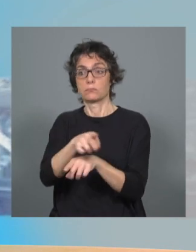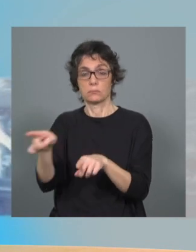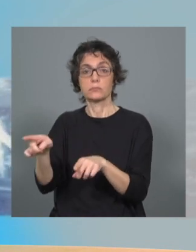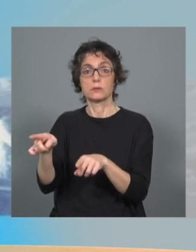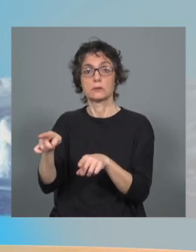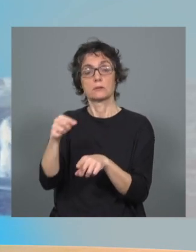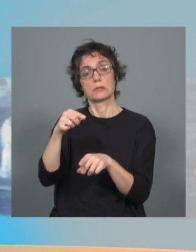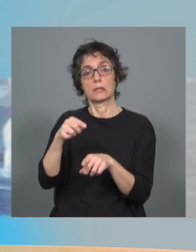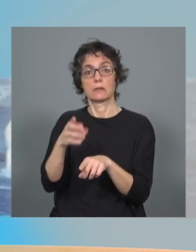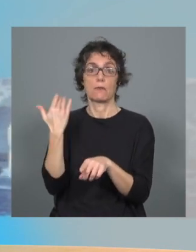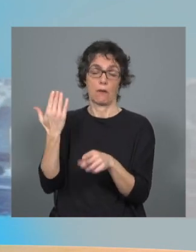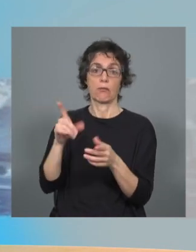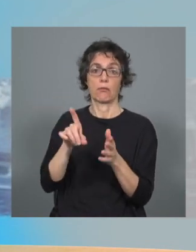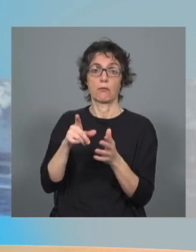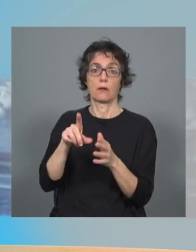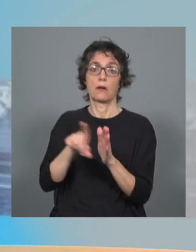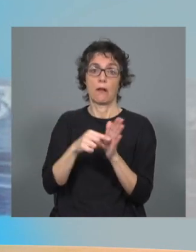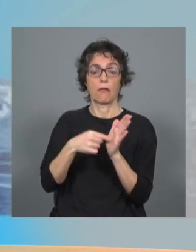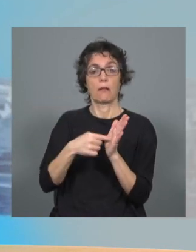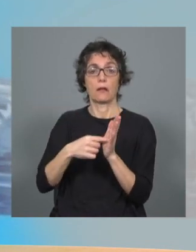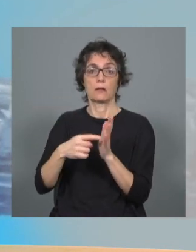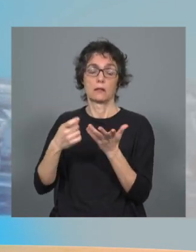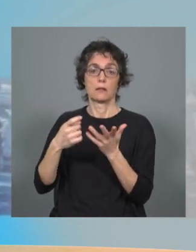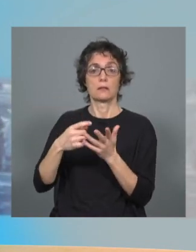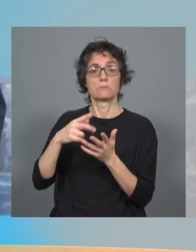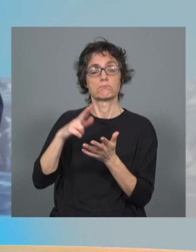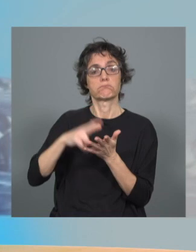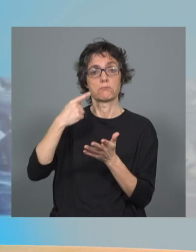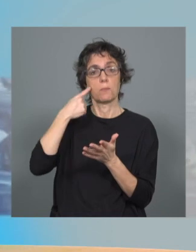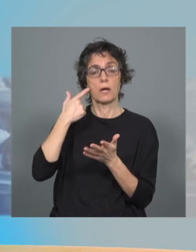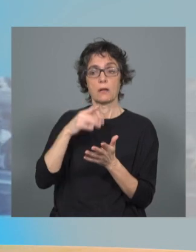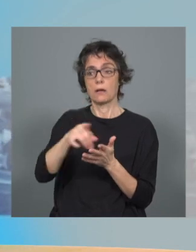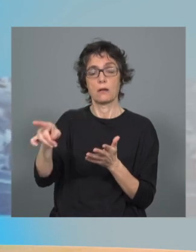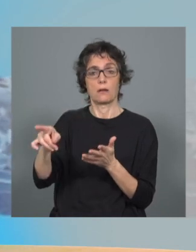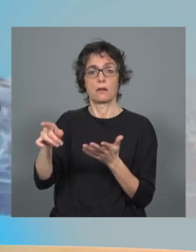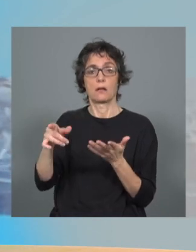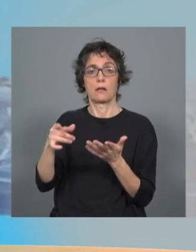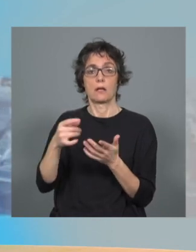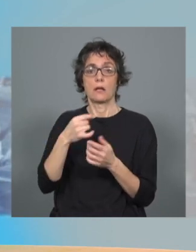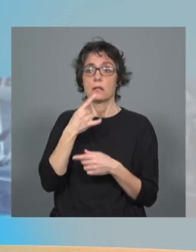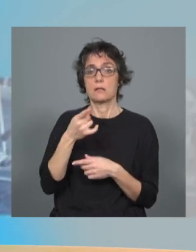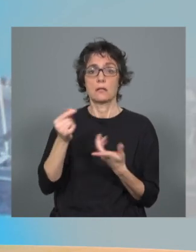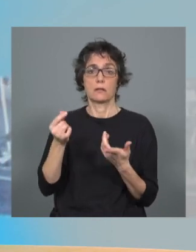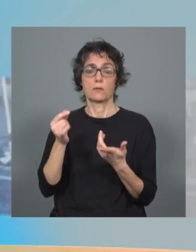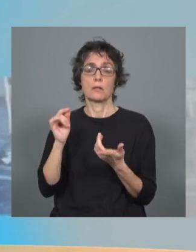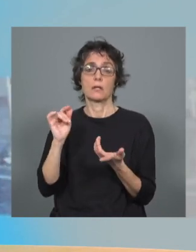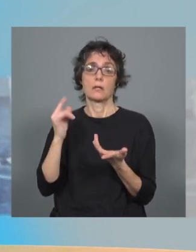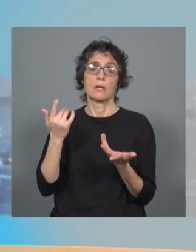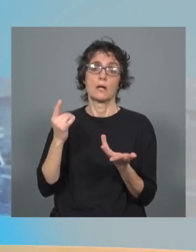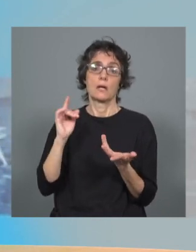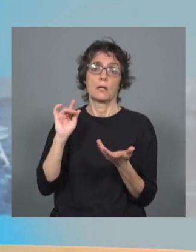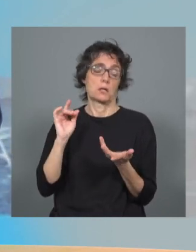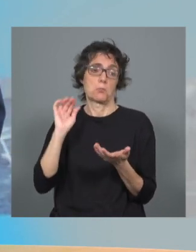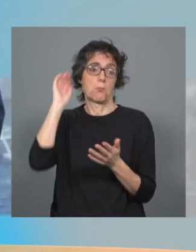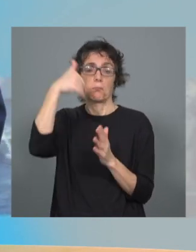fizeram aprovar esta lei e sempre a defenderam, que sempre disseram que a lei não tinha inconstitucionalidade nenhuma e afinal tem, a sua reação foi